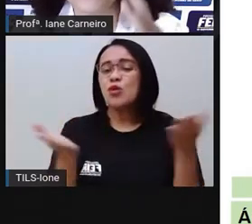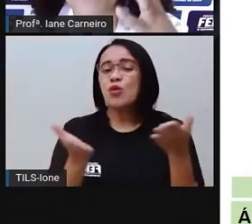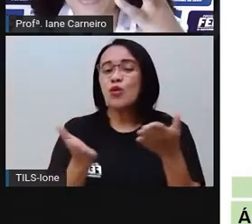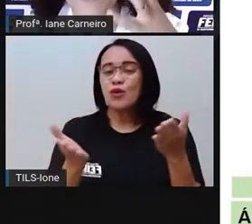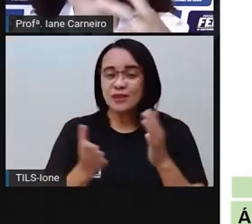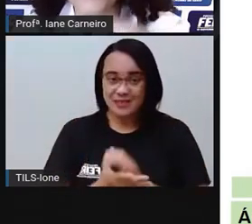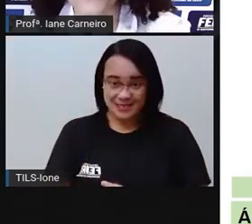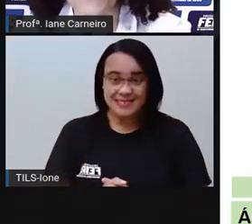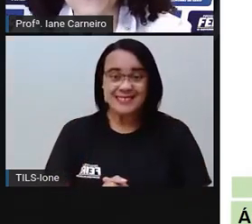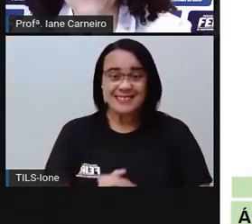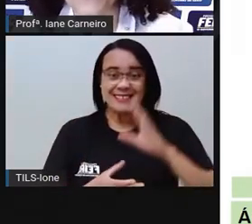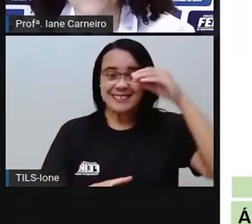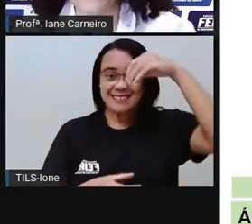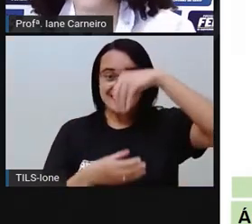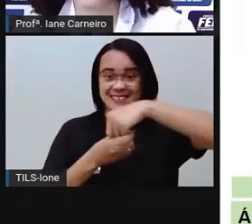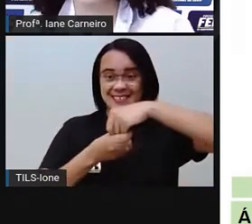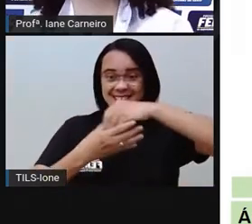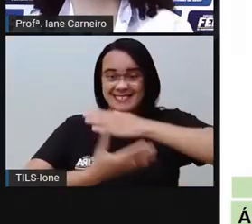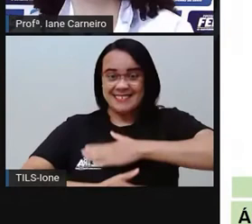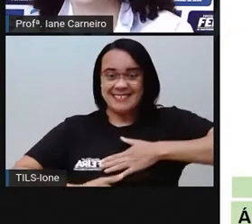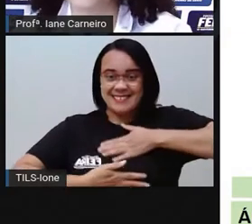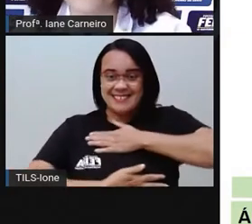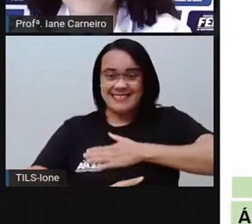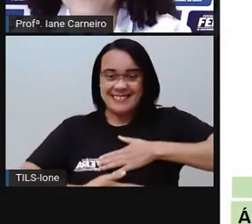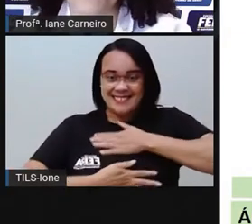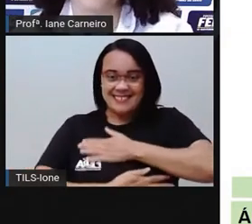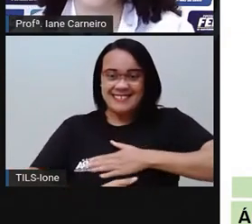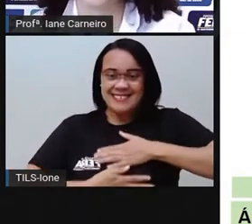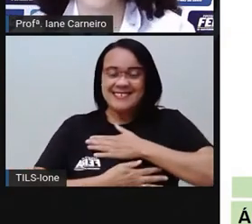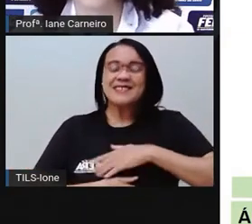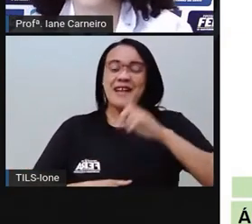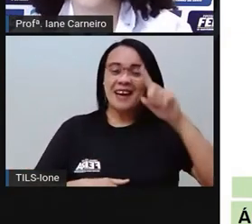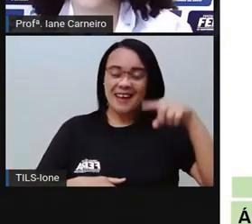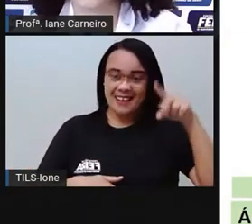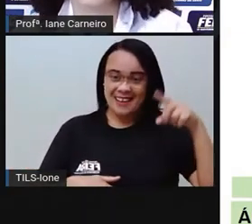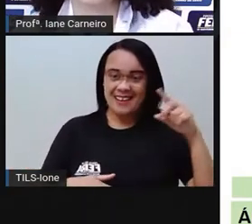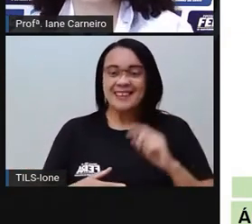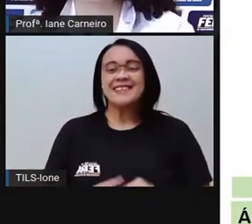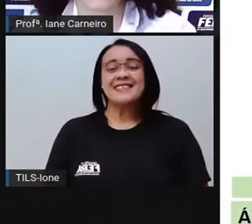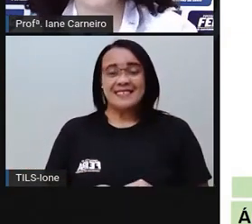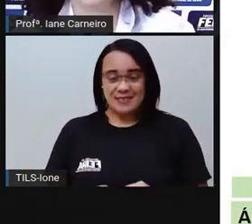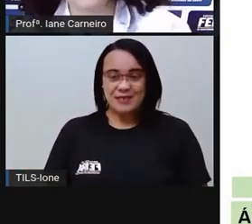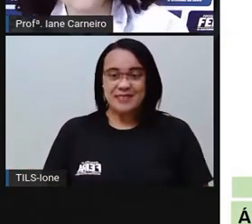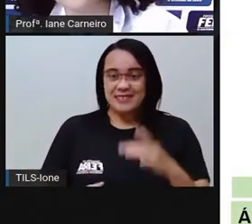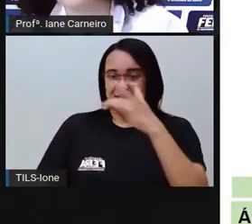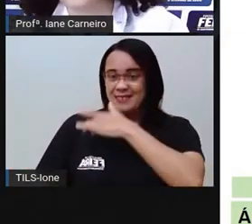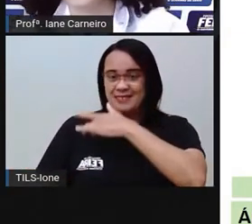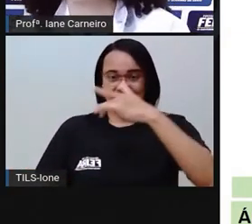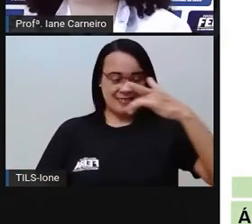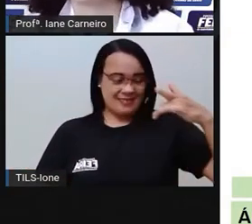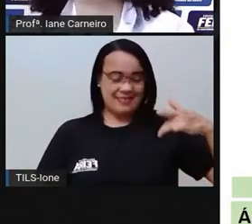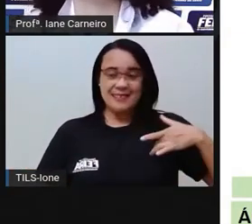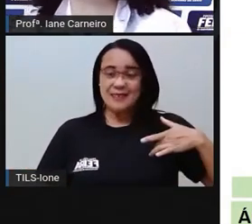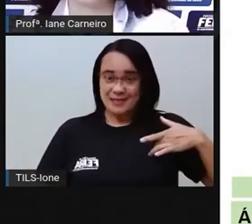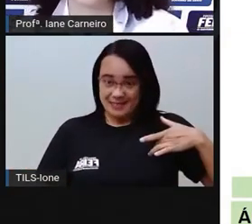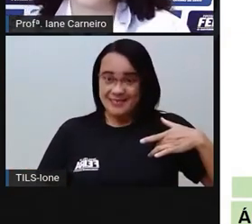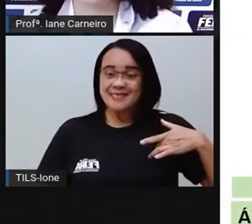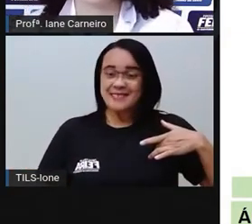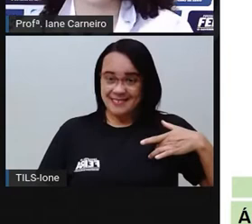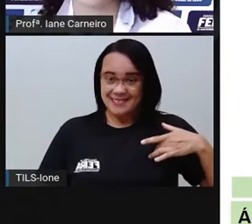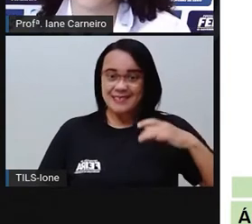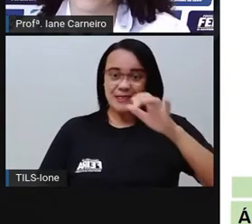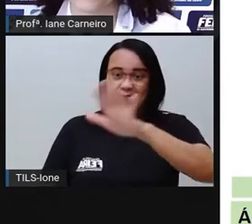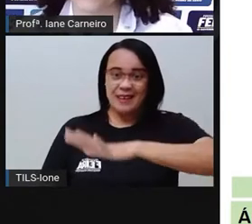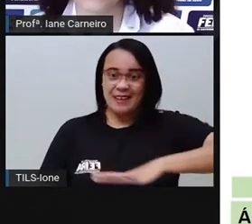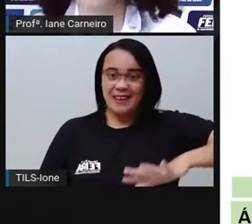dentro de um barril tomando banho. Isso mesmo, a gente vai falar sobre saúde, né? Saúde e o meio em